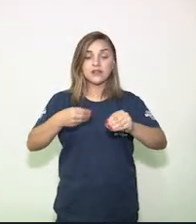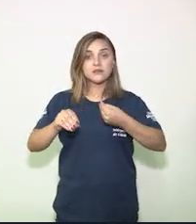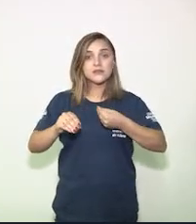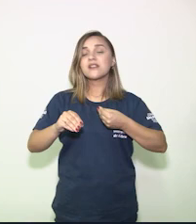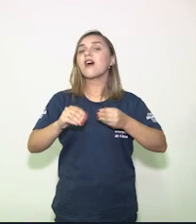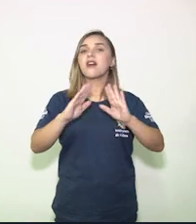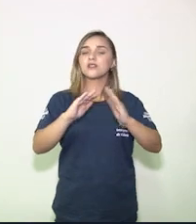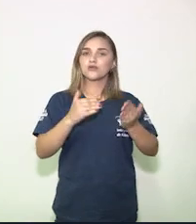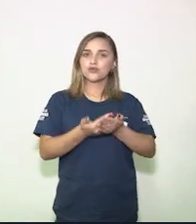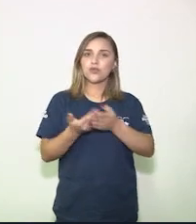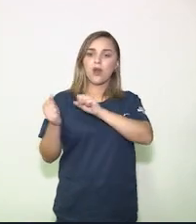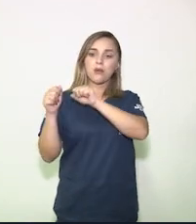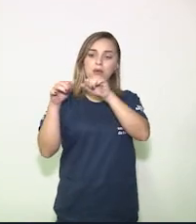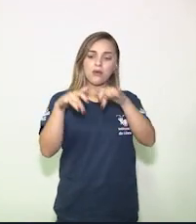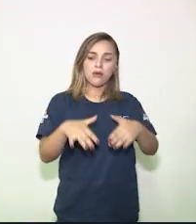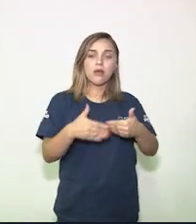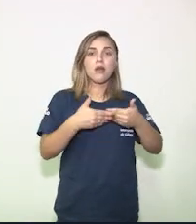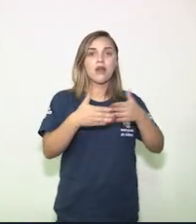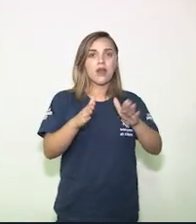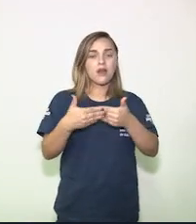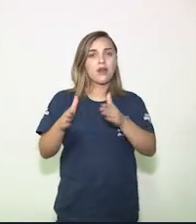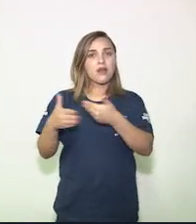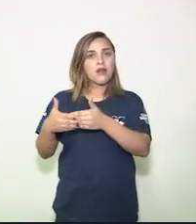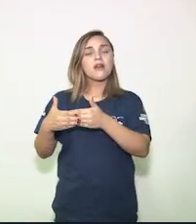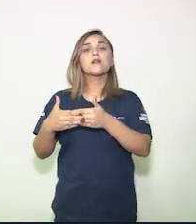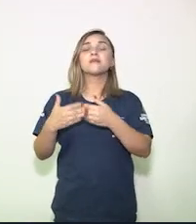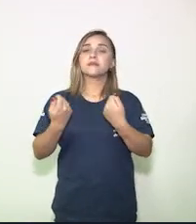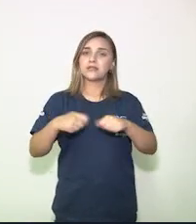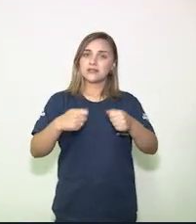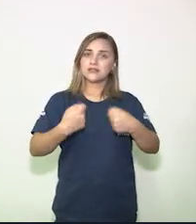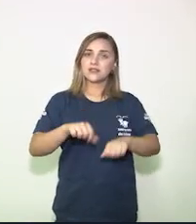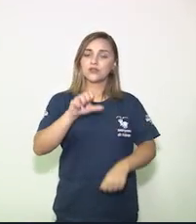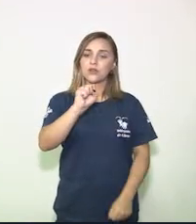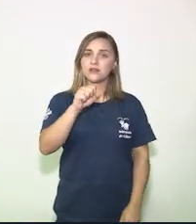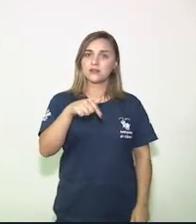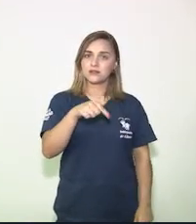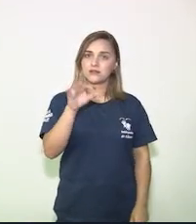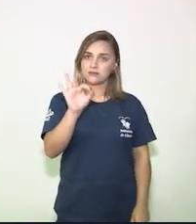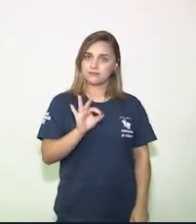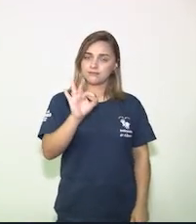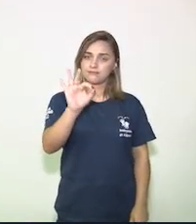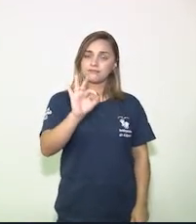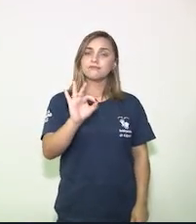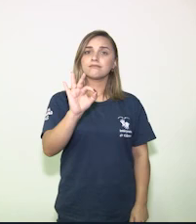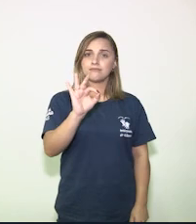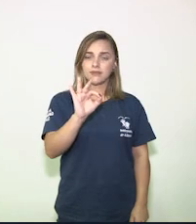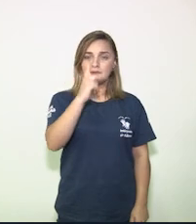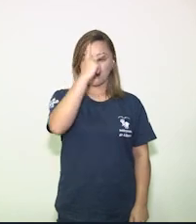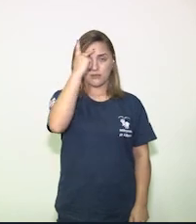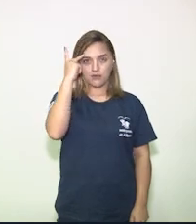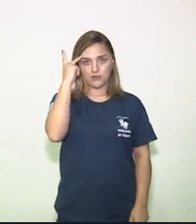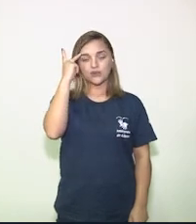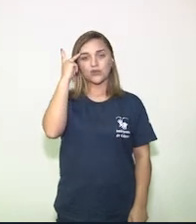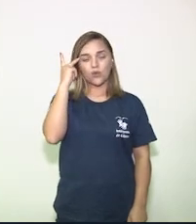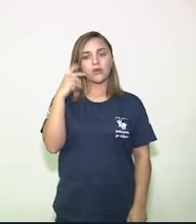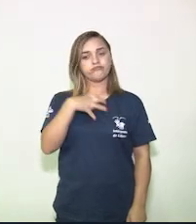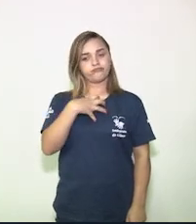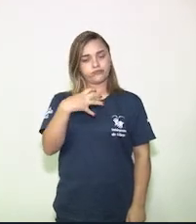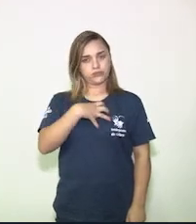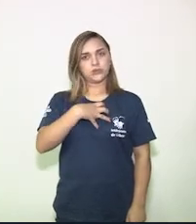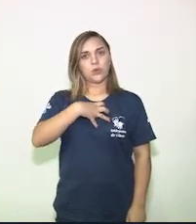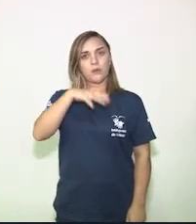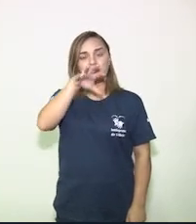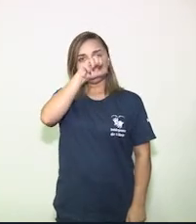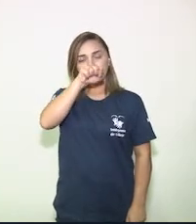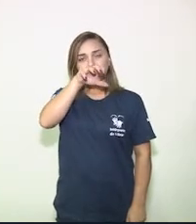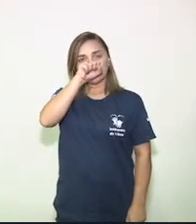flexibilizar, voltar à escola, deve ser feito no mínimo em 87% dos sintomáticos respiratórios,